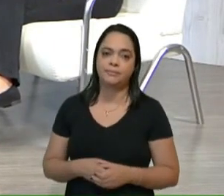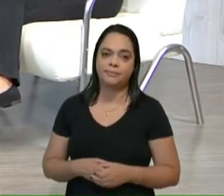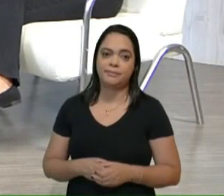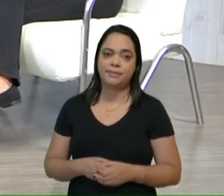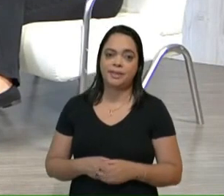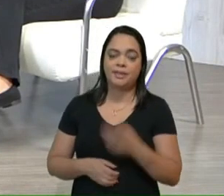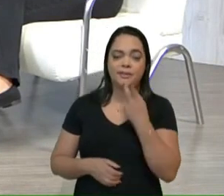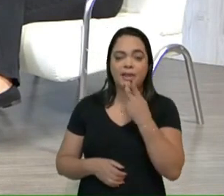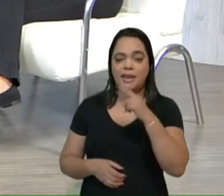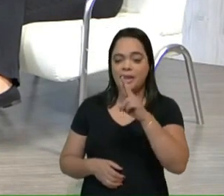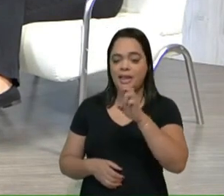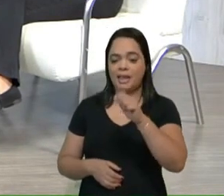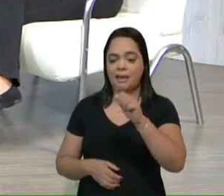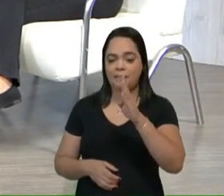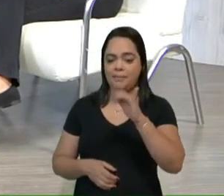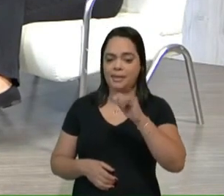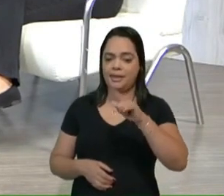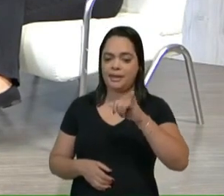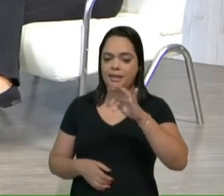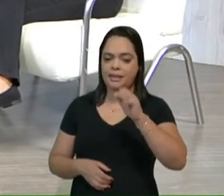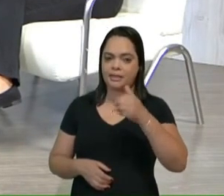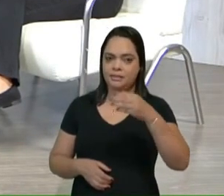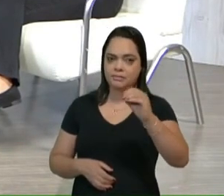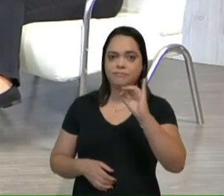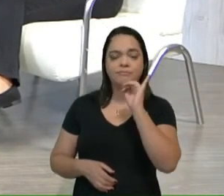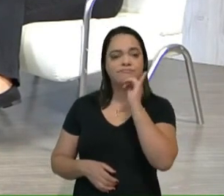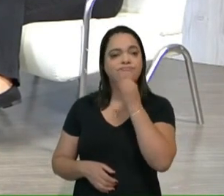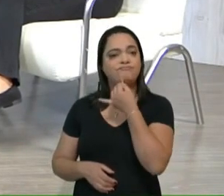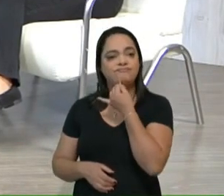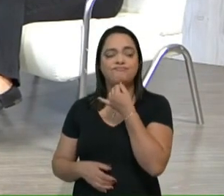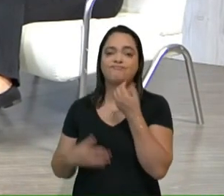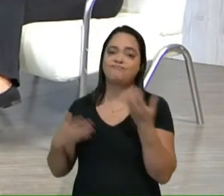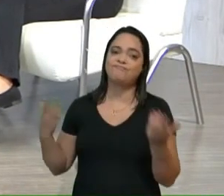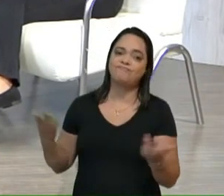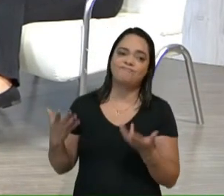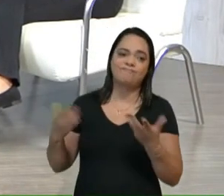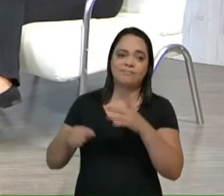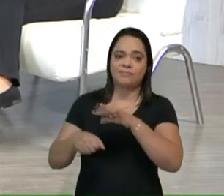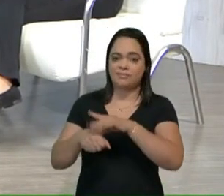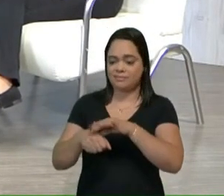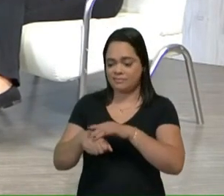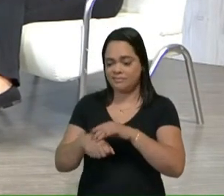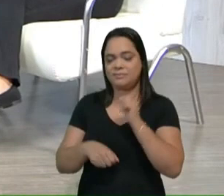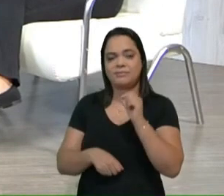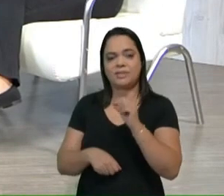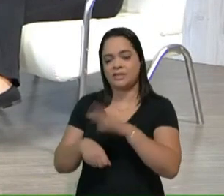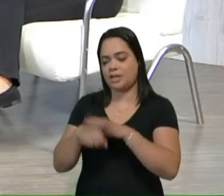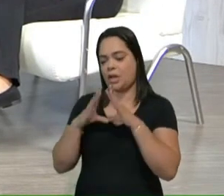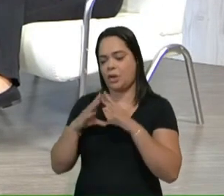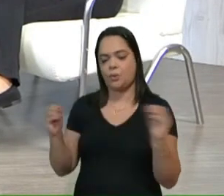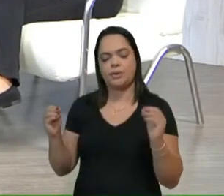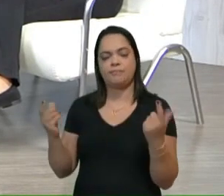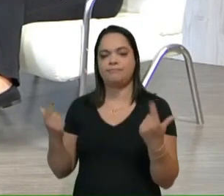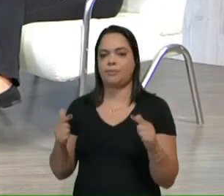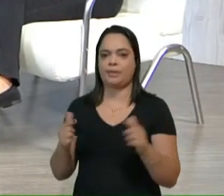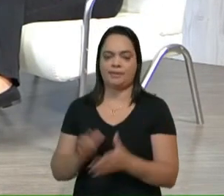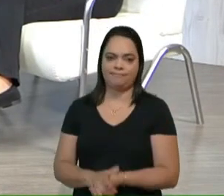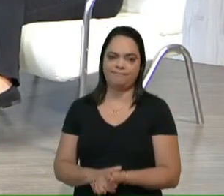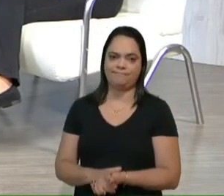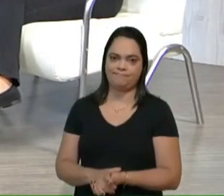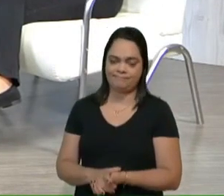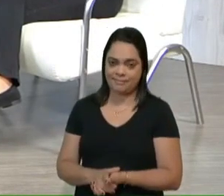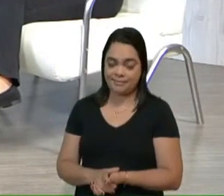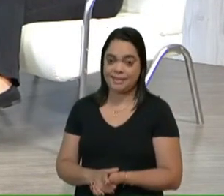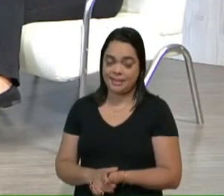fala de reabilitação eh infelizmente né Aline essas doenças elas não têm cura mas para muitas